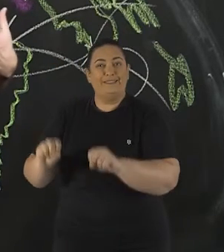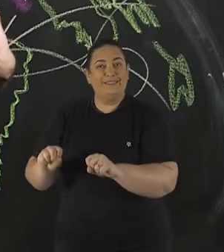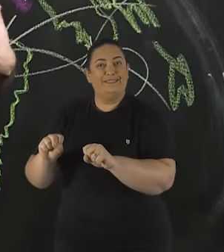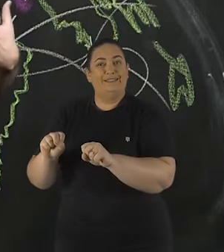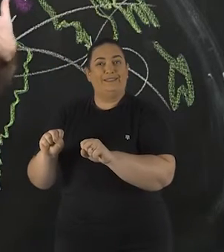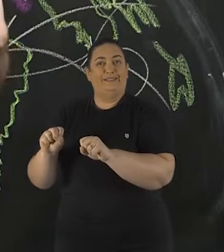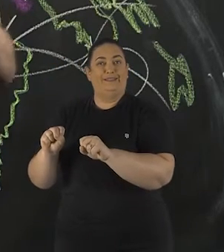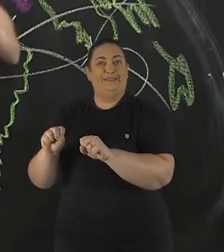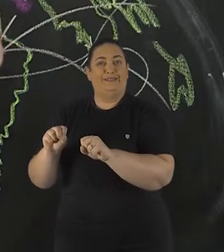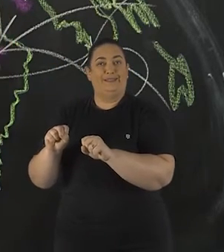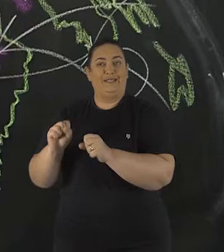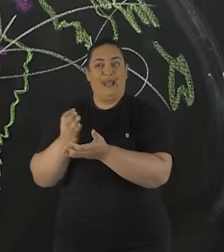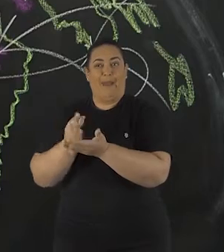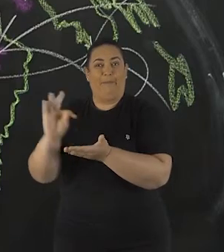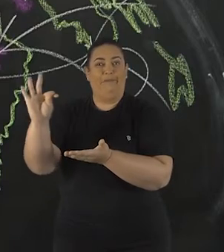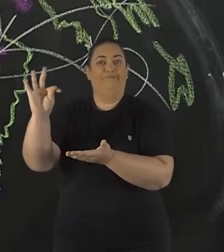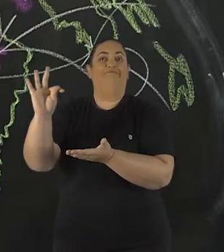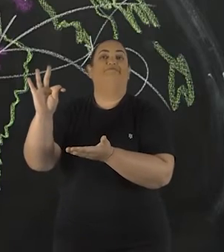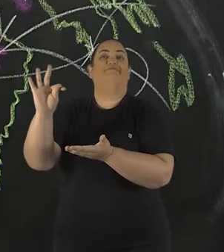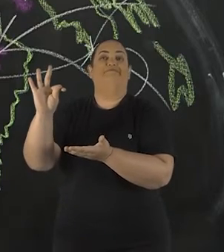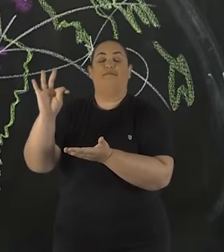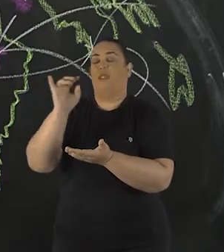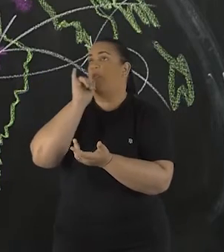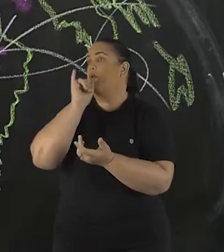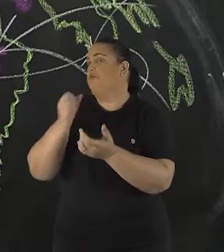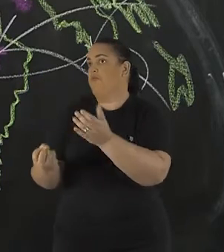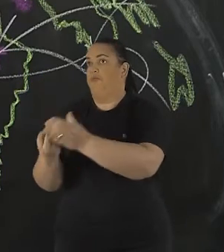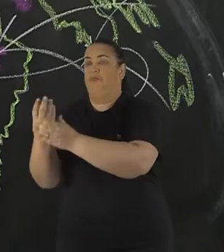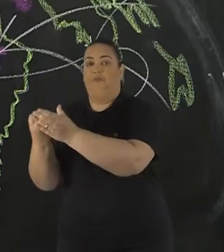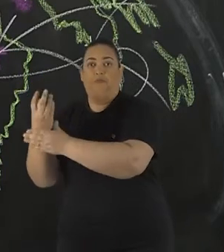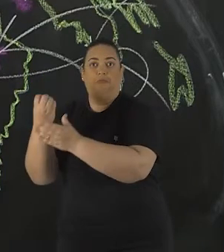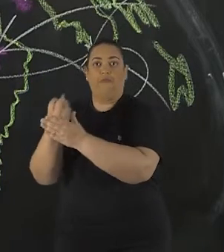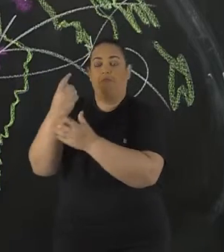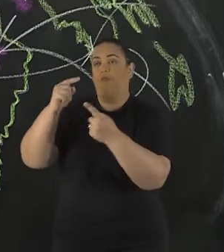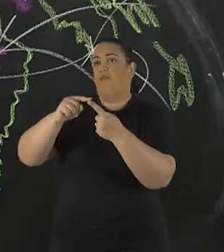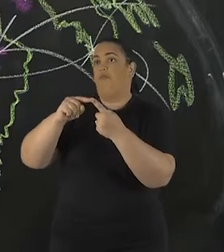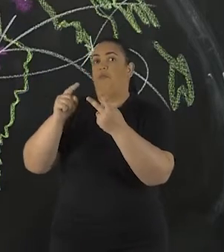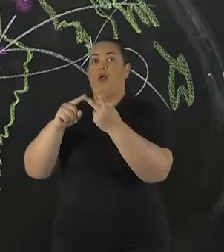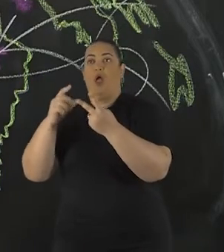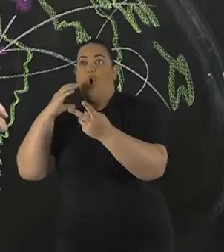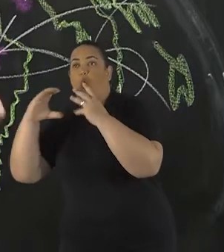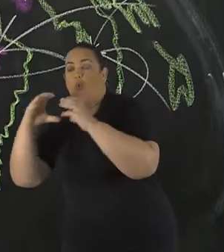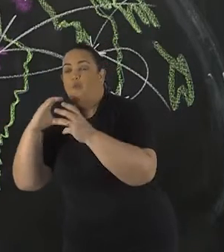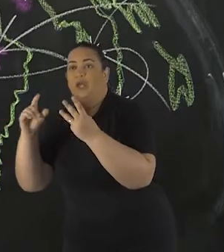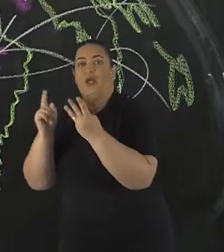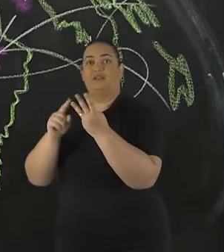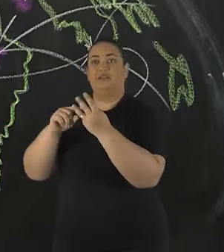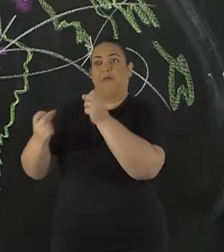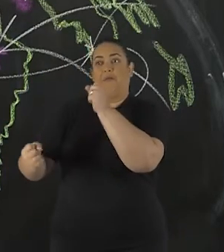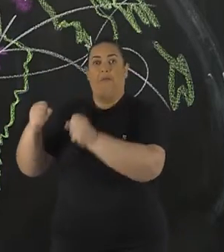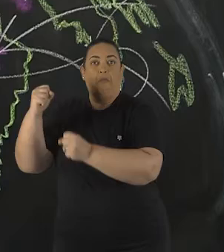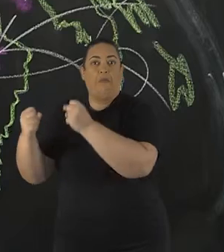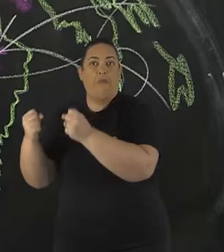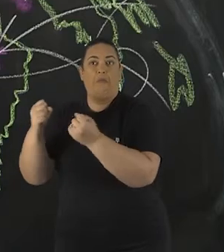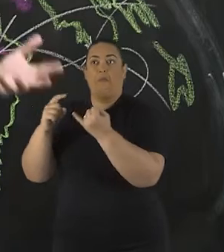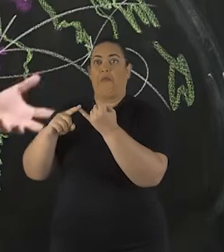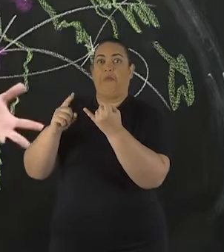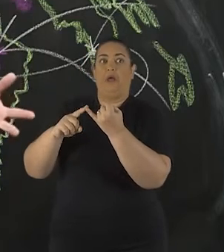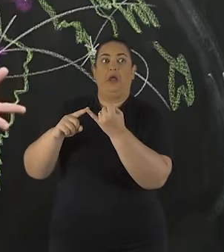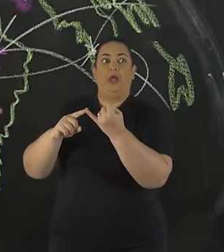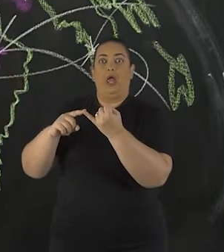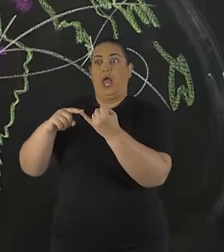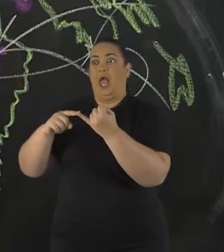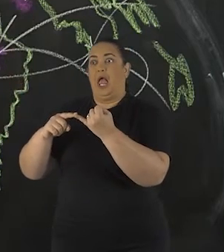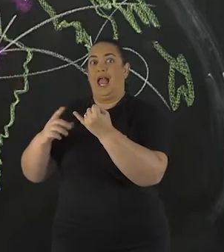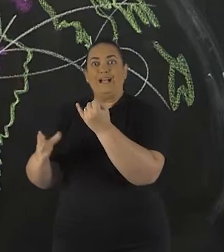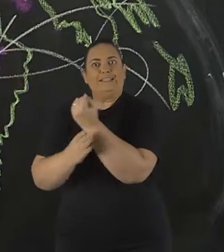vez melhores, seja eles sistemas de produtividade, sistemas de comunicação, sistema de transporte, sistema de garantia